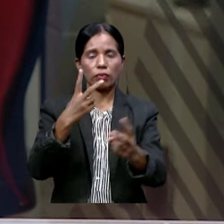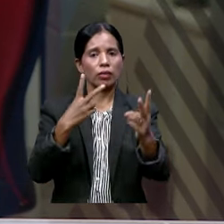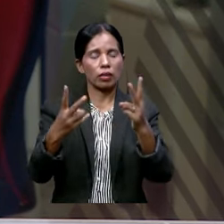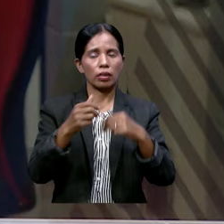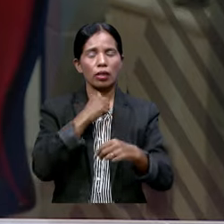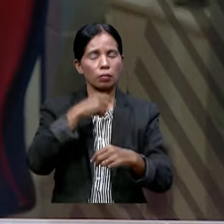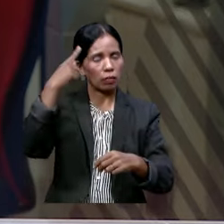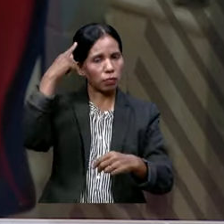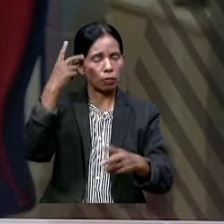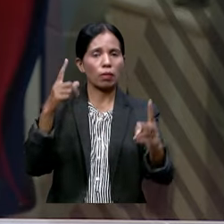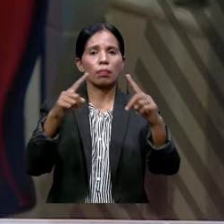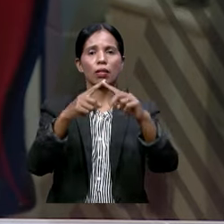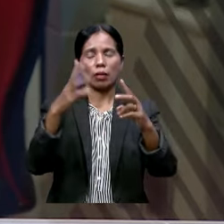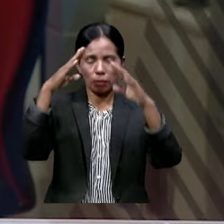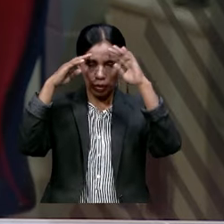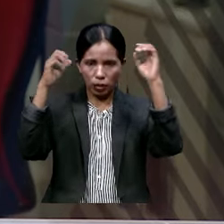para Presidente da República.